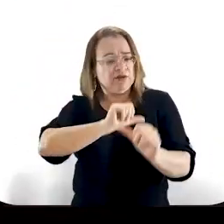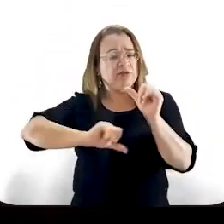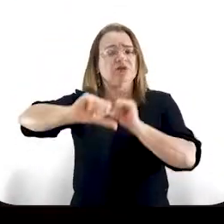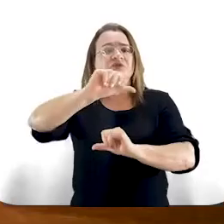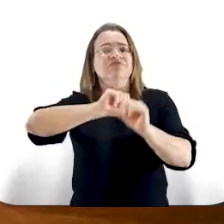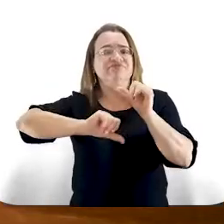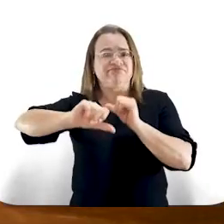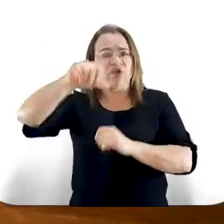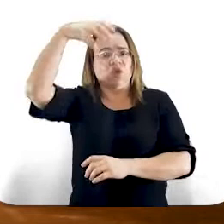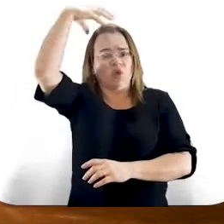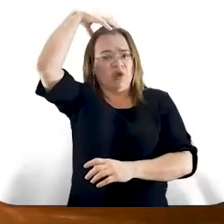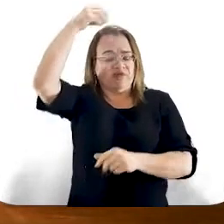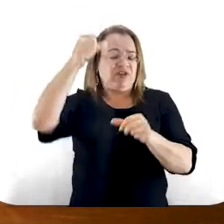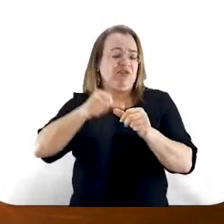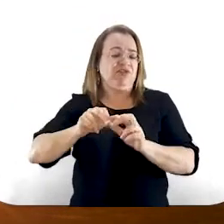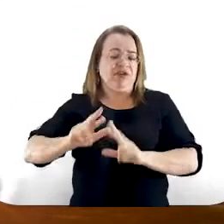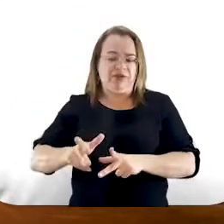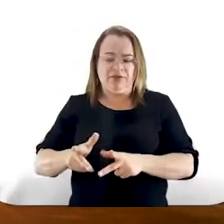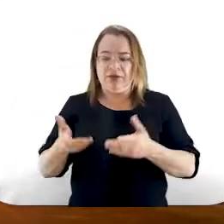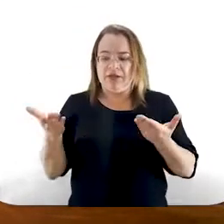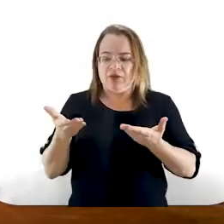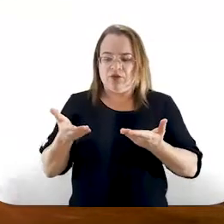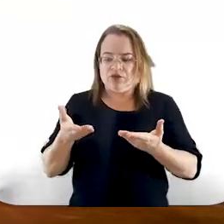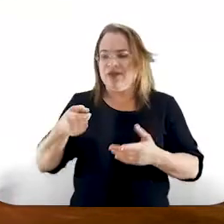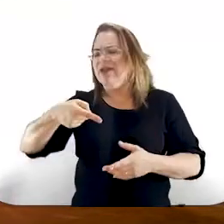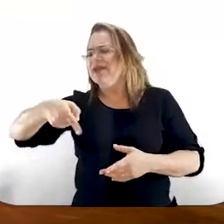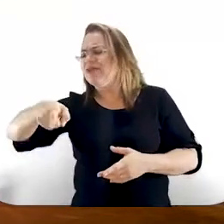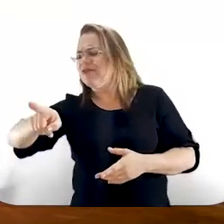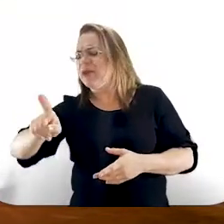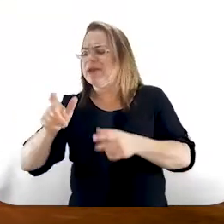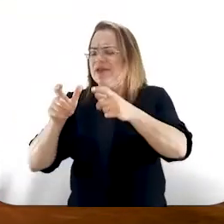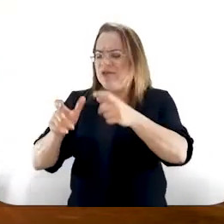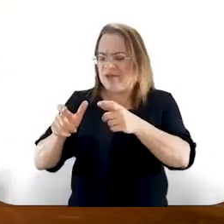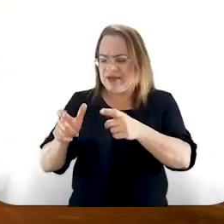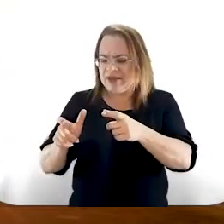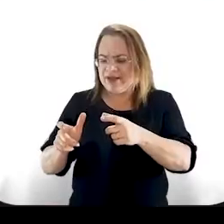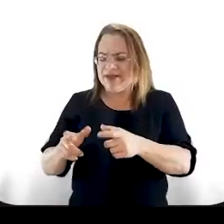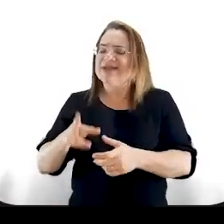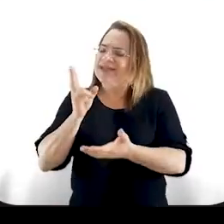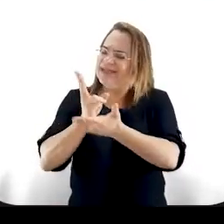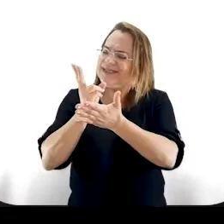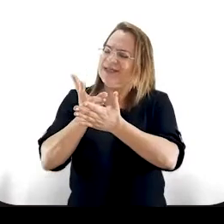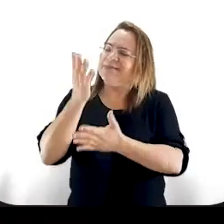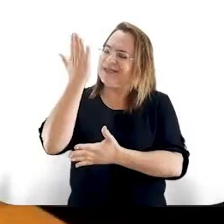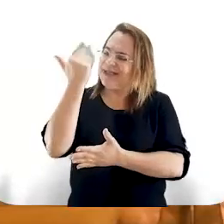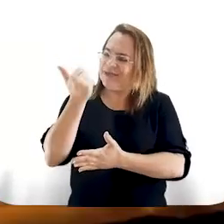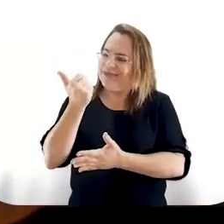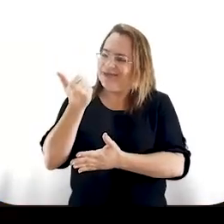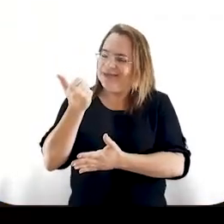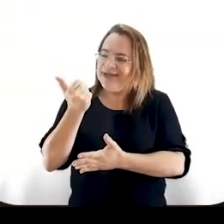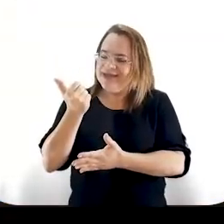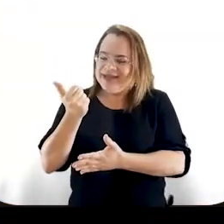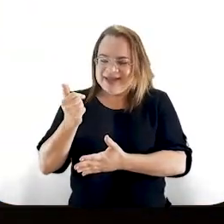diferente. Mas até hoje, quem anda lá por aquele vilarejo se fala da roupa nova do